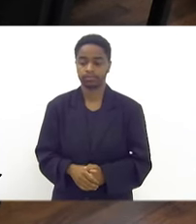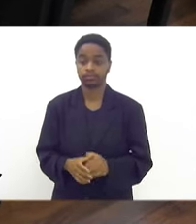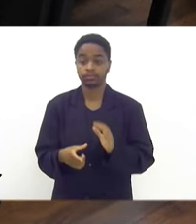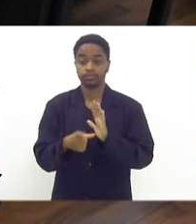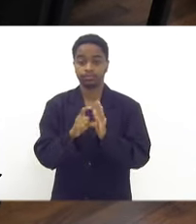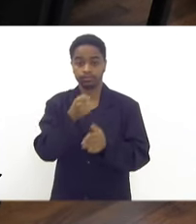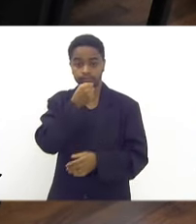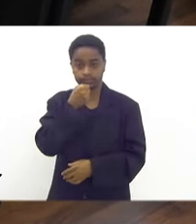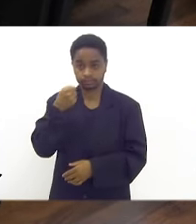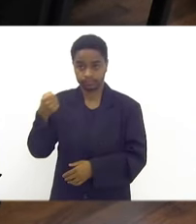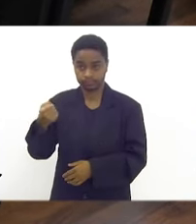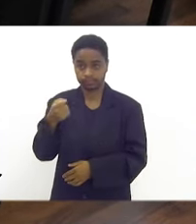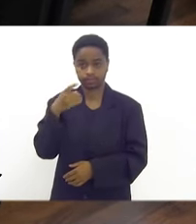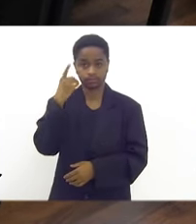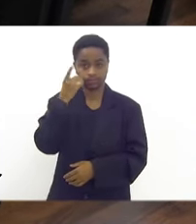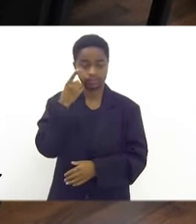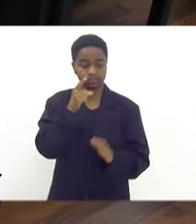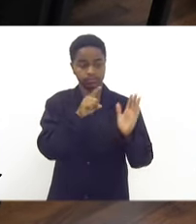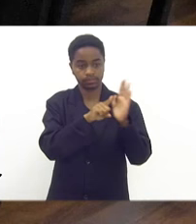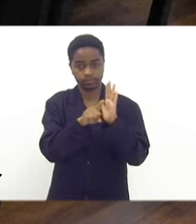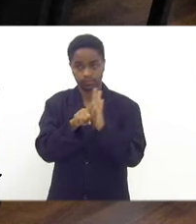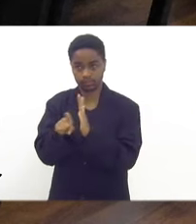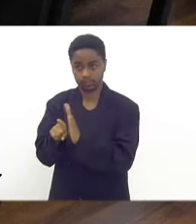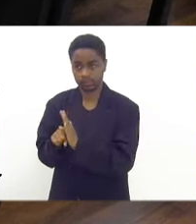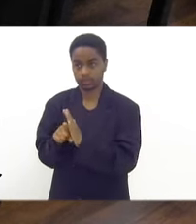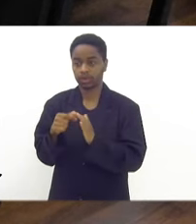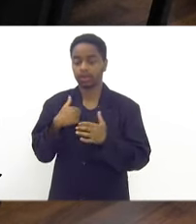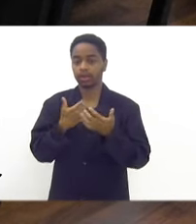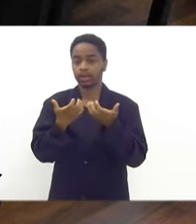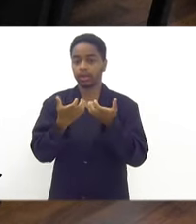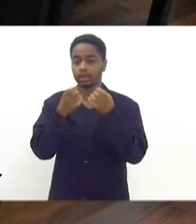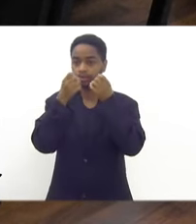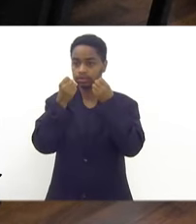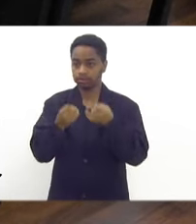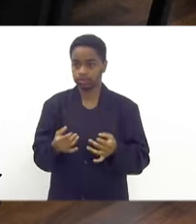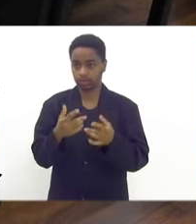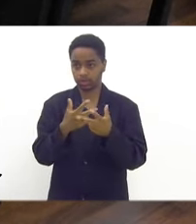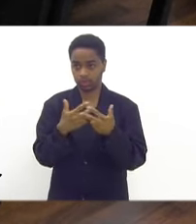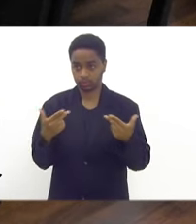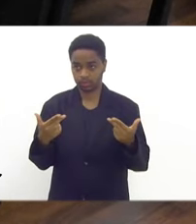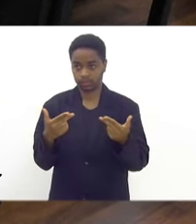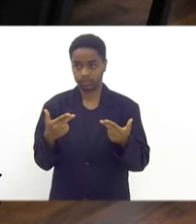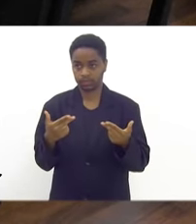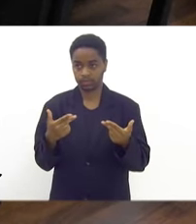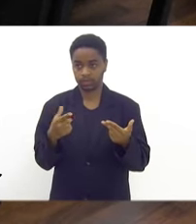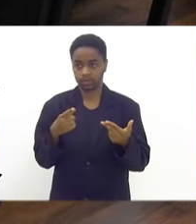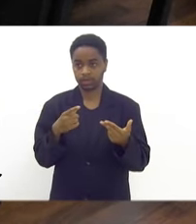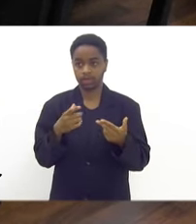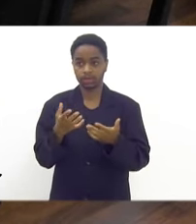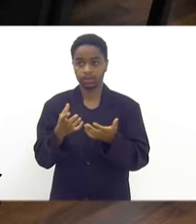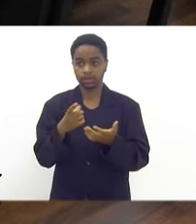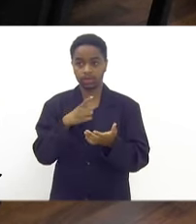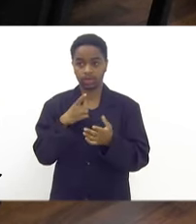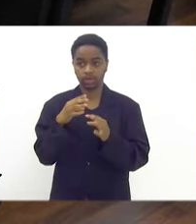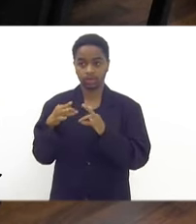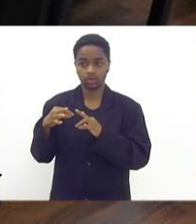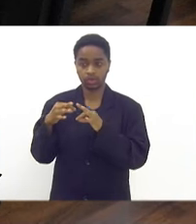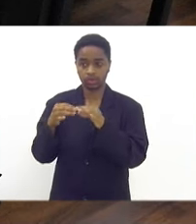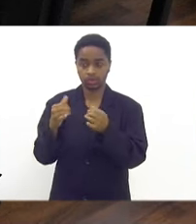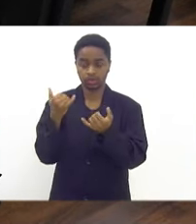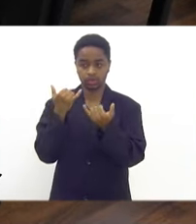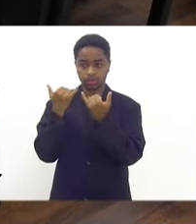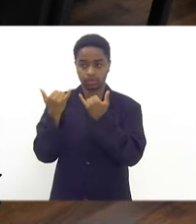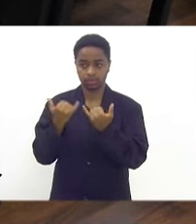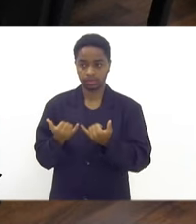excelência Deputado para me fazer a pergunta eu só quer escer uma coisa eu peguei todos os todas as informações prestadas pelo pelo